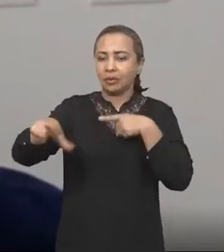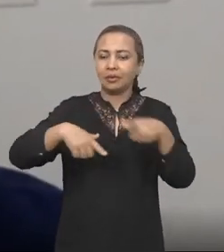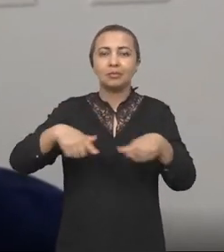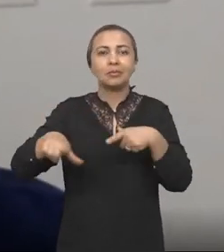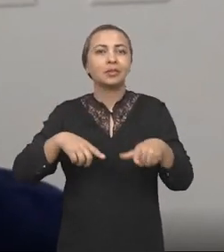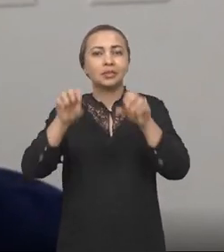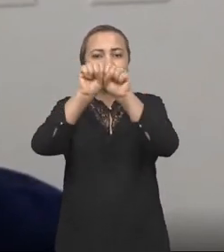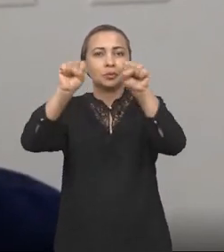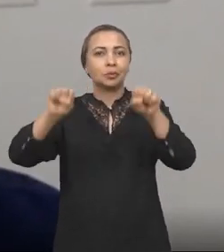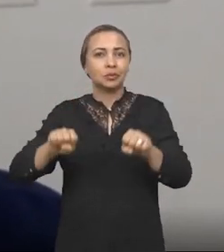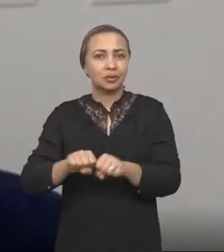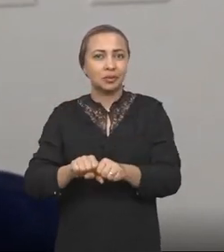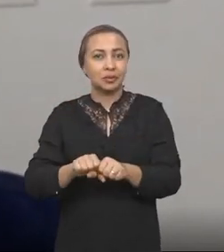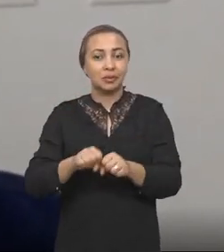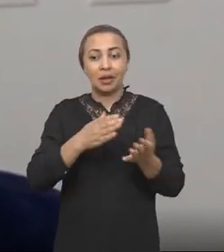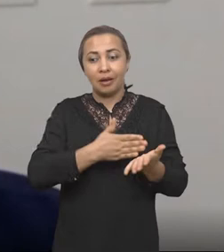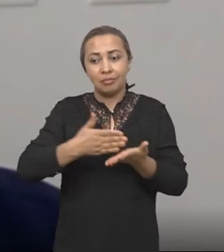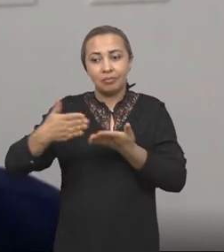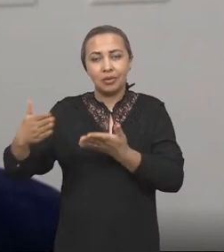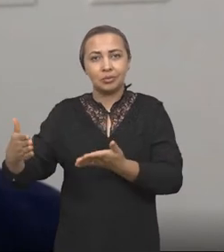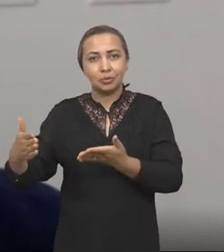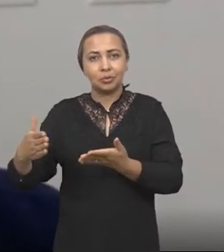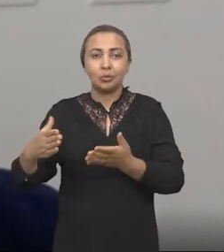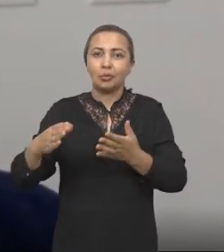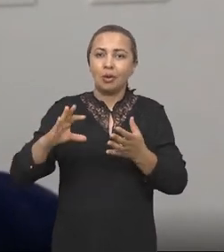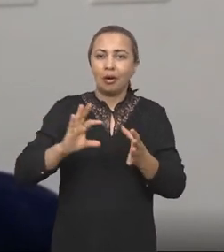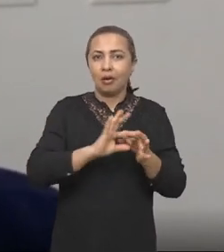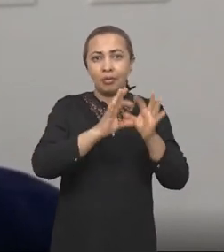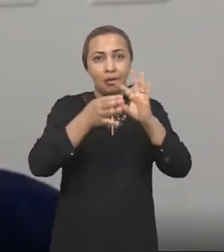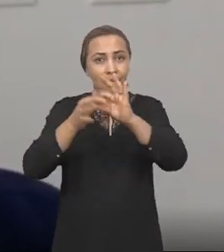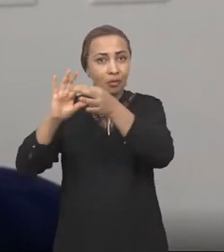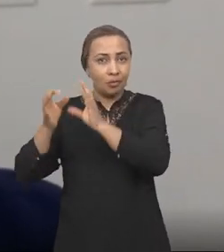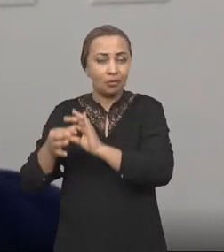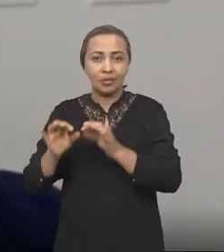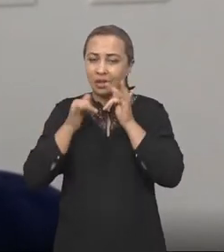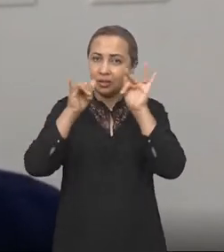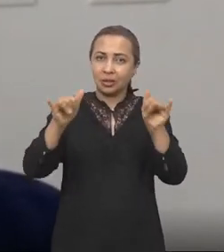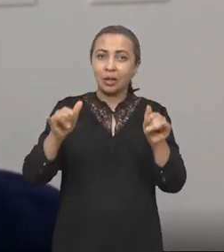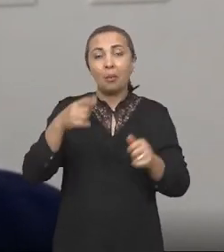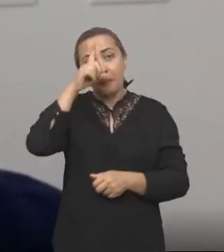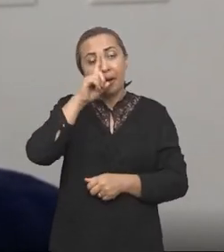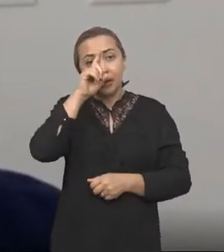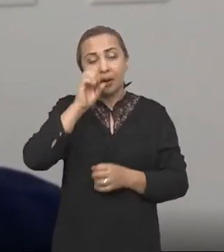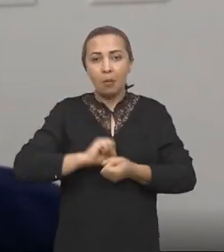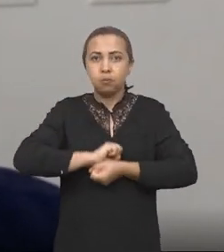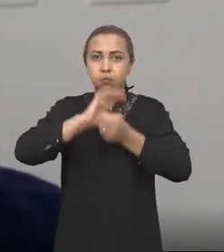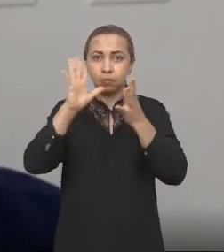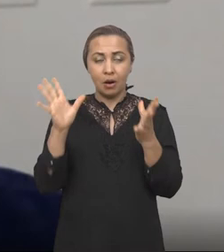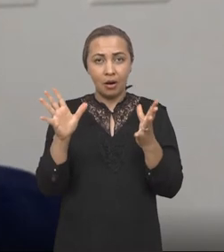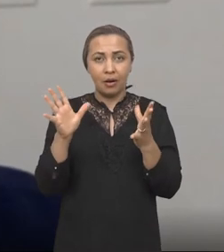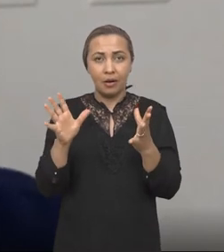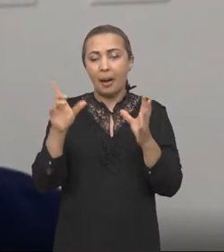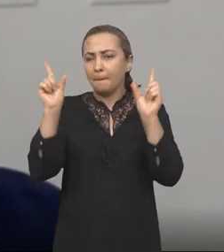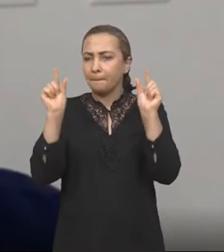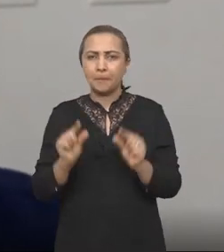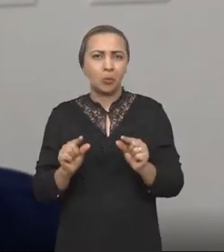com um sistema que ele não passa corrente elétrica por ele, então o risco de explosão, né, de centelhamento,